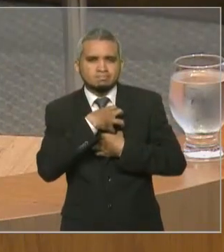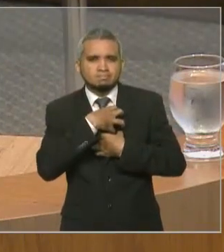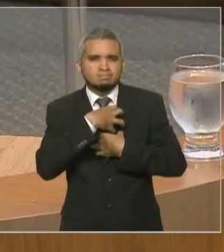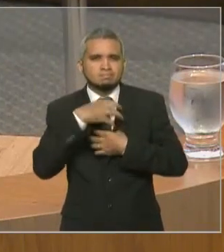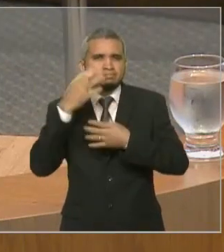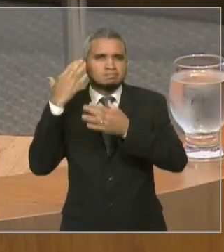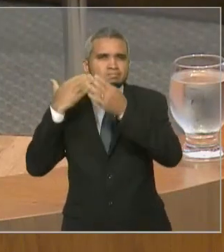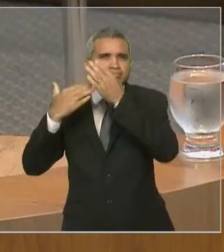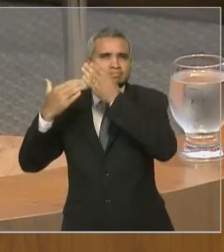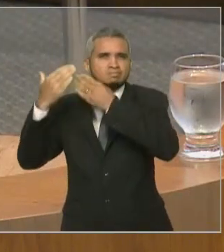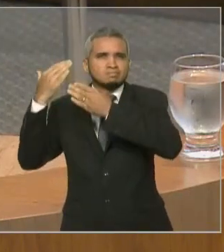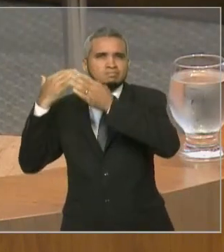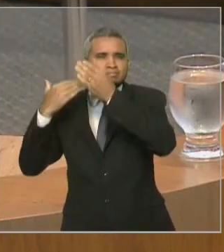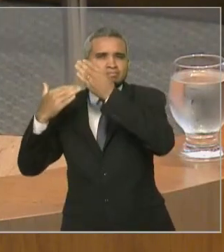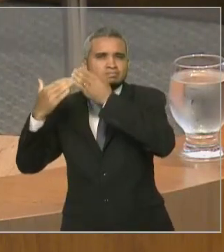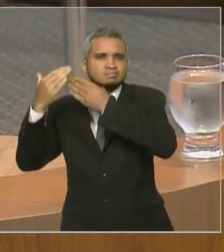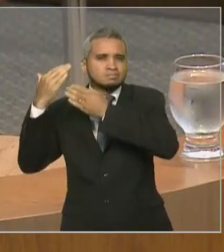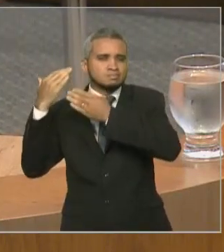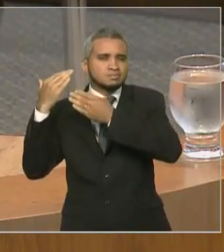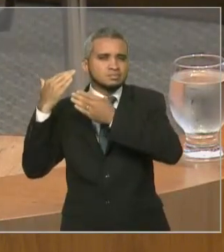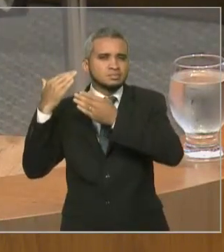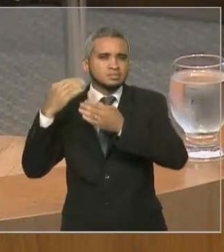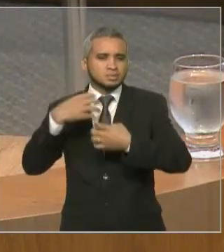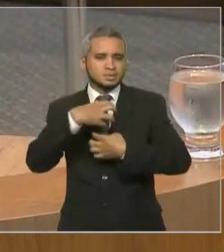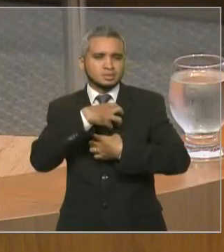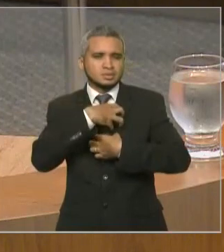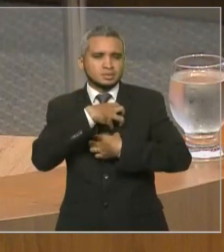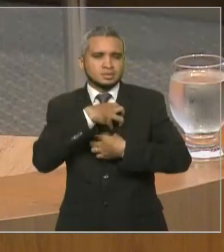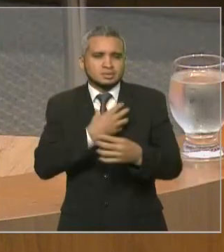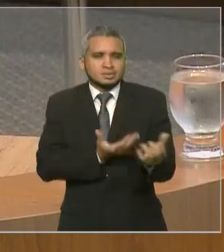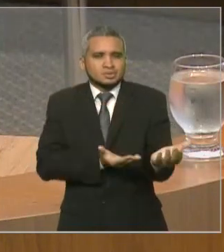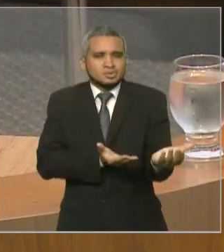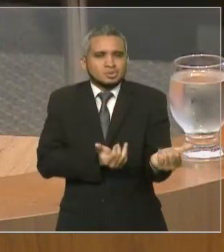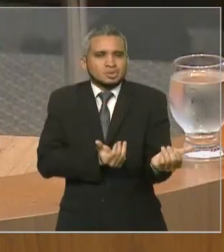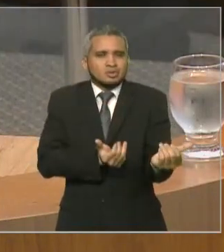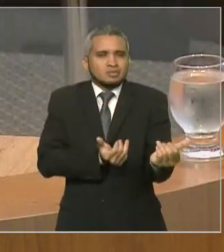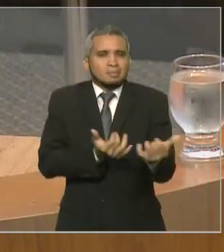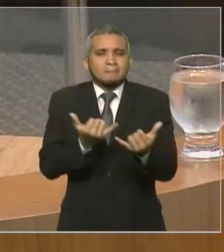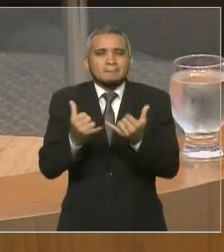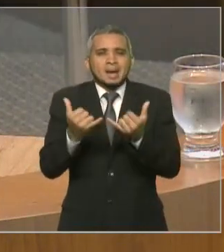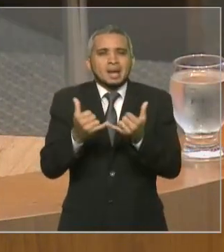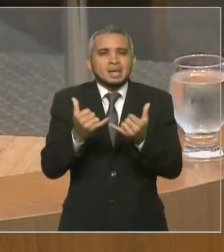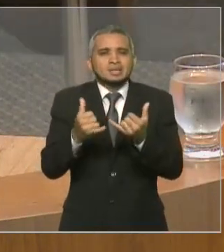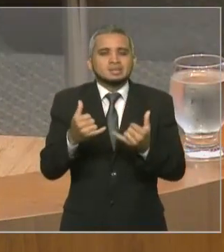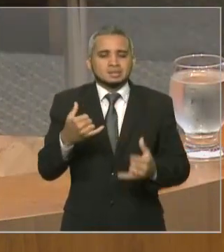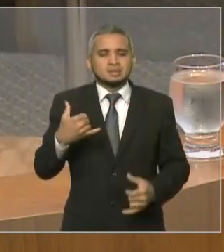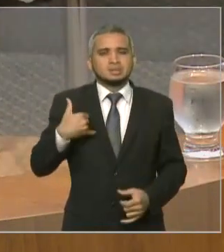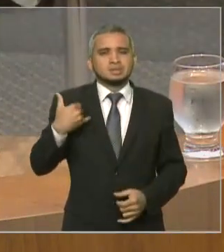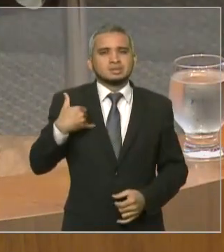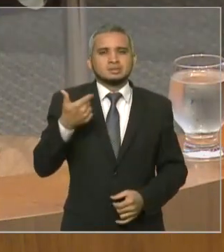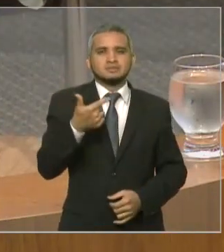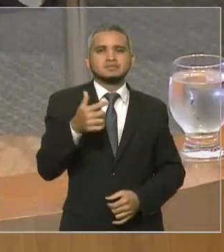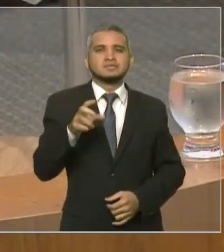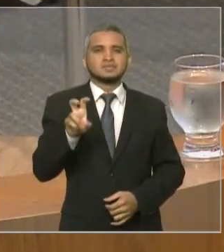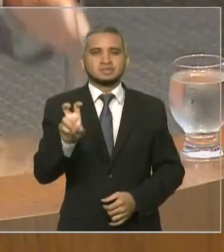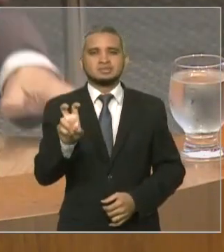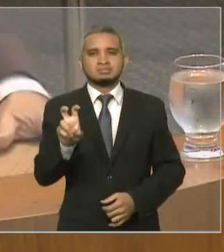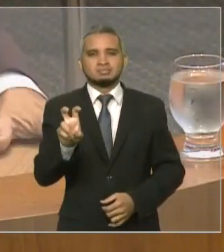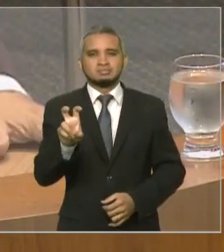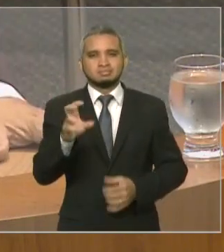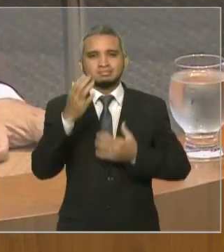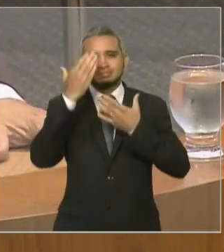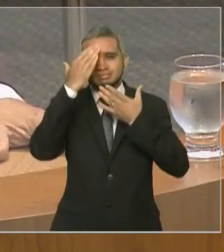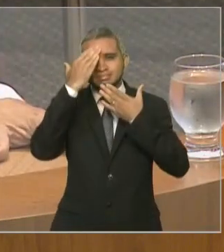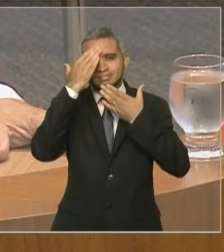eu me sinto rejuvenescido como se tivesse 25 anos de idade aqui na vida pública. Muito obrigado.